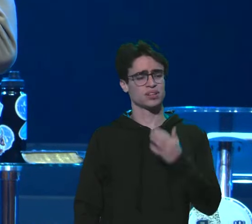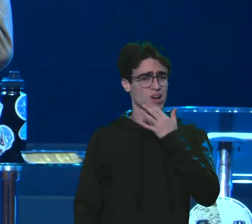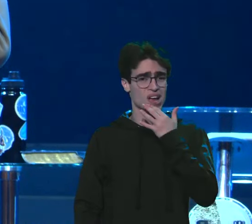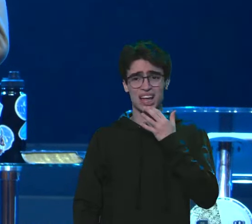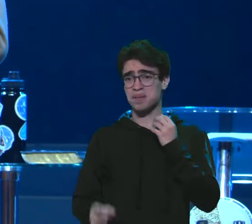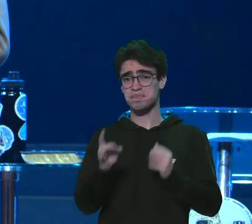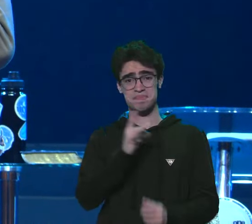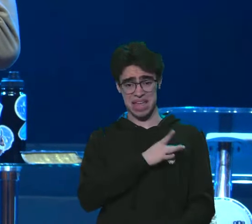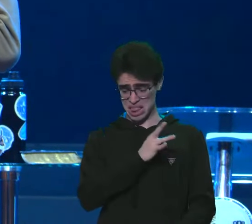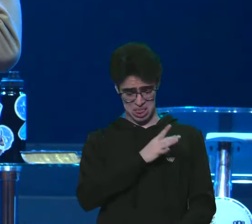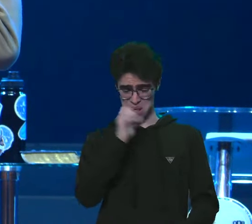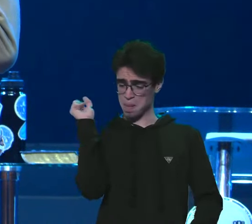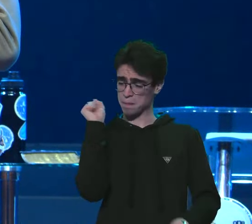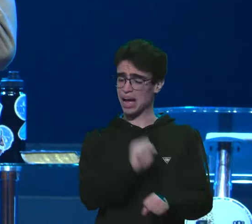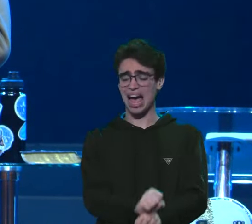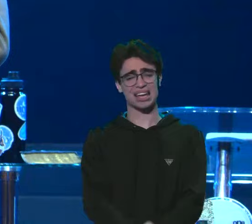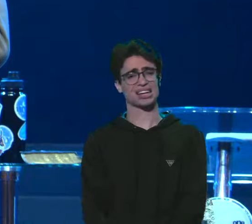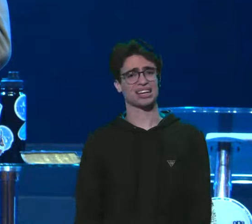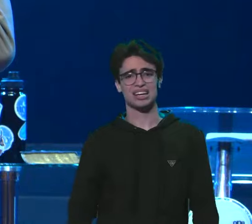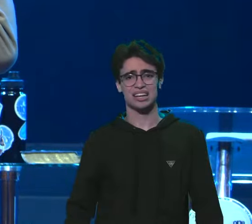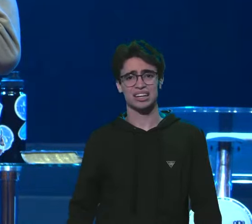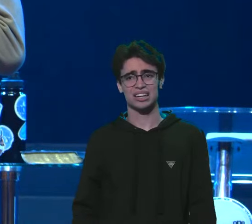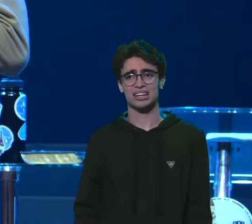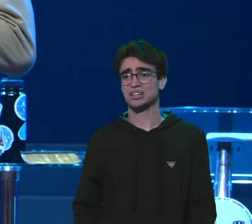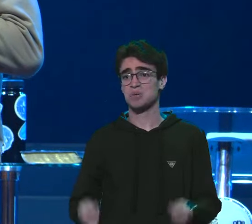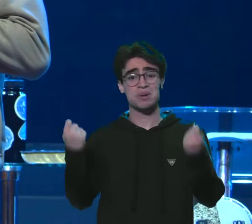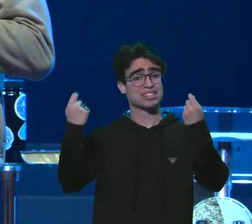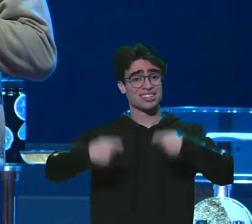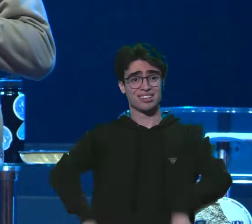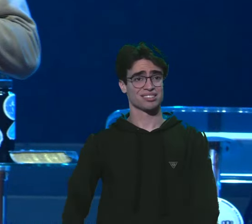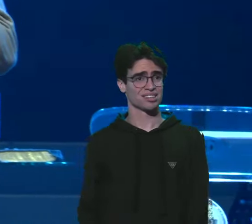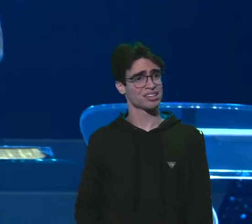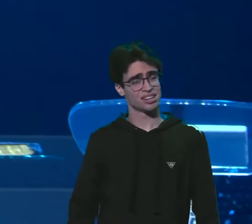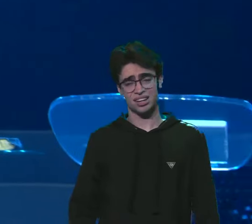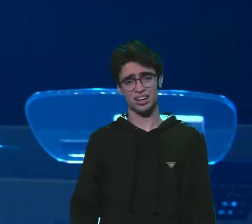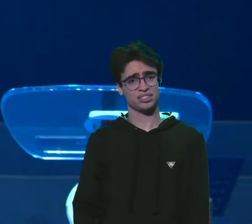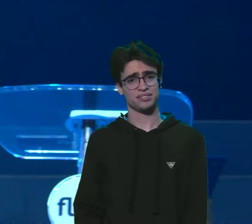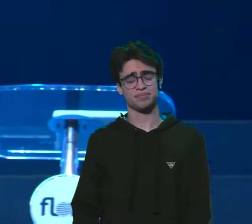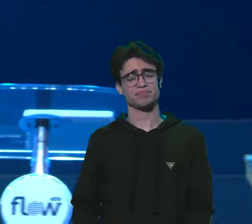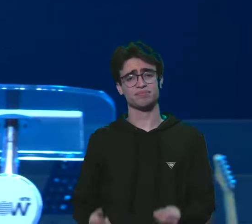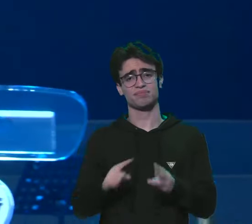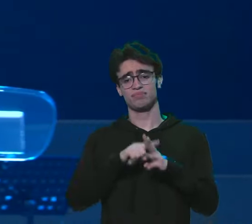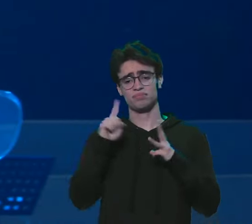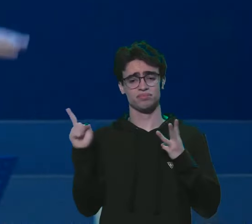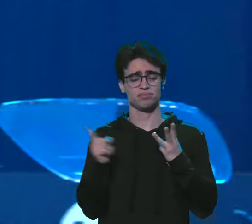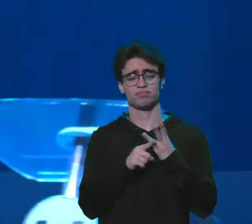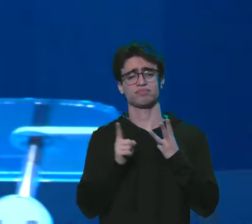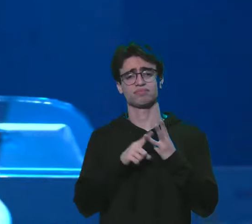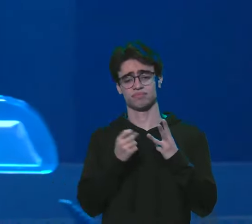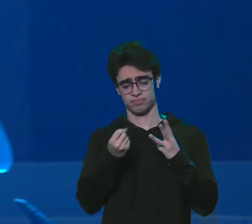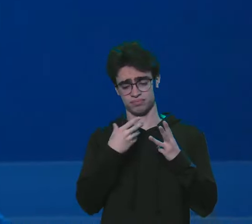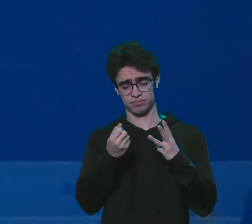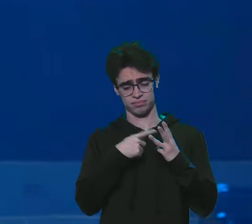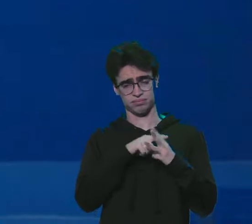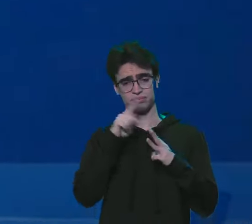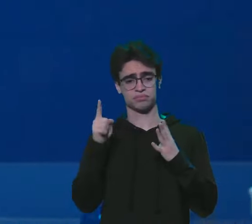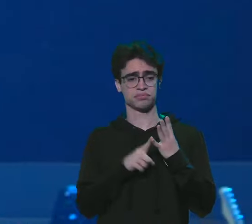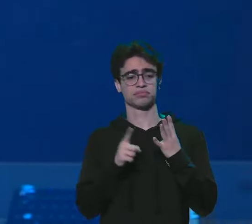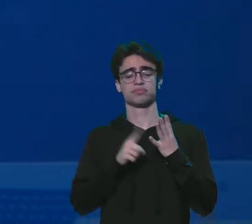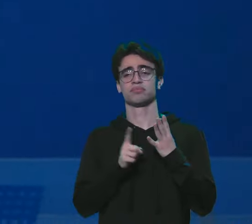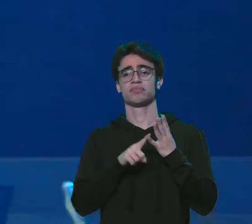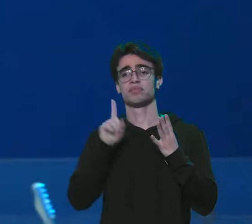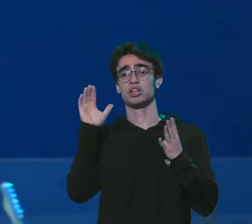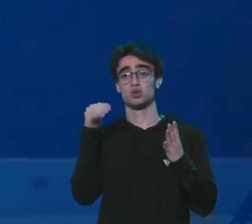Chega de ter medo, não temas. Essa é a terceira coisa que esse texto nos ensina, e a quarta e